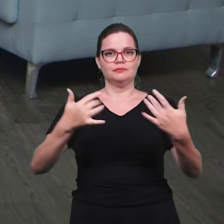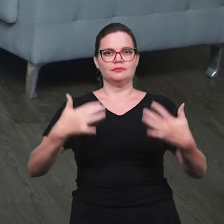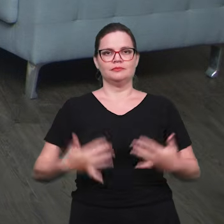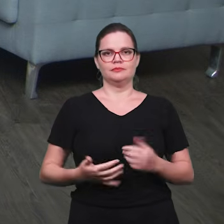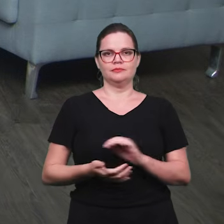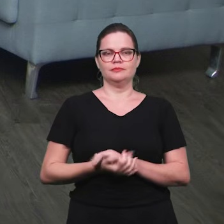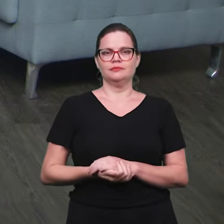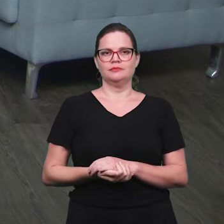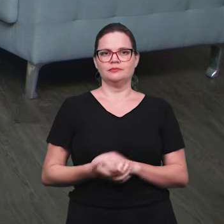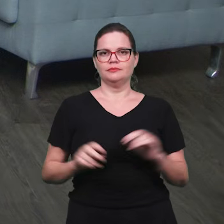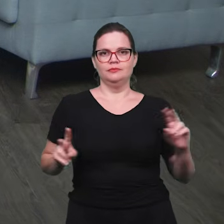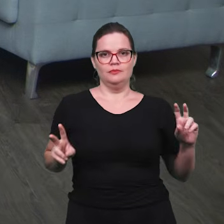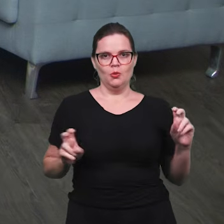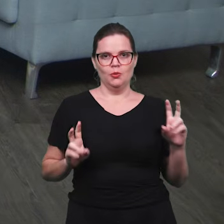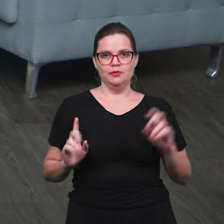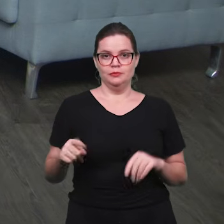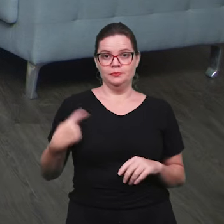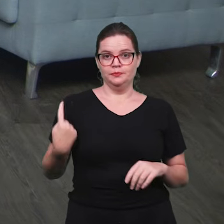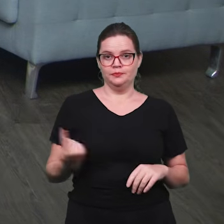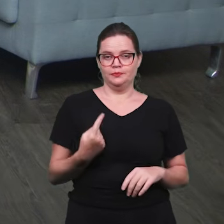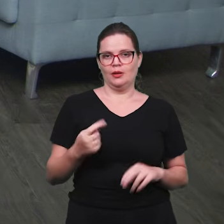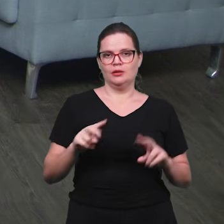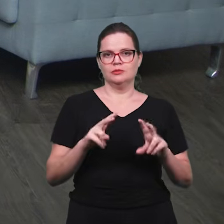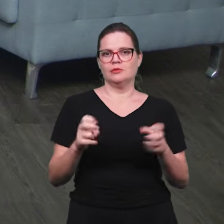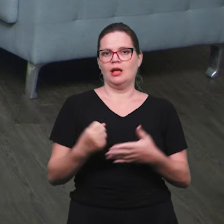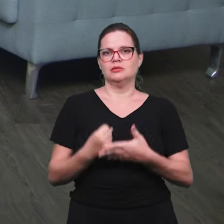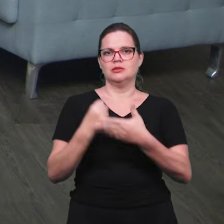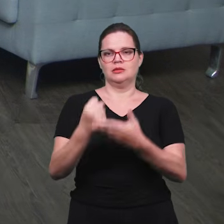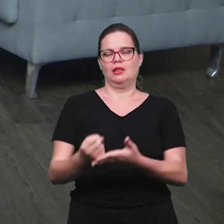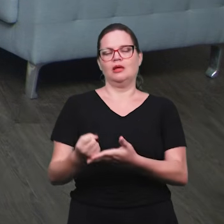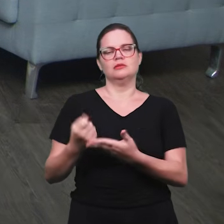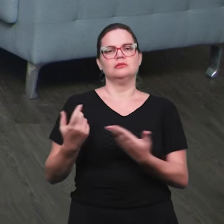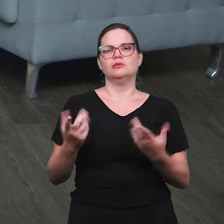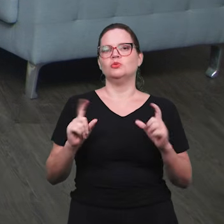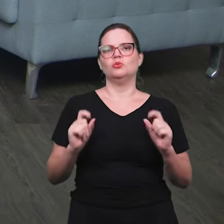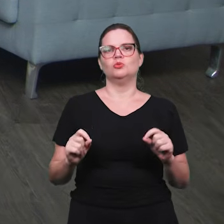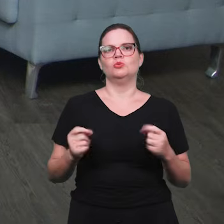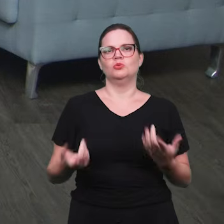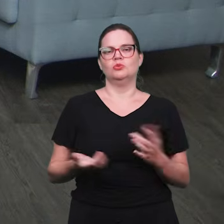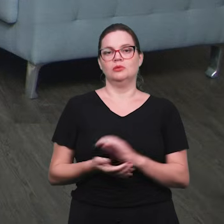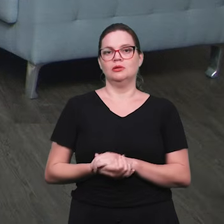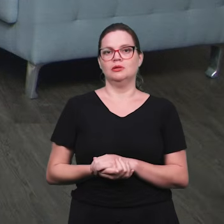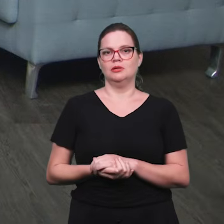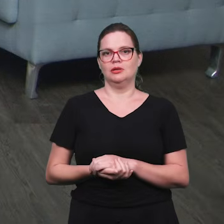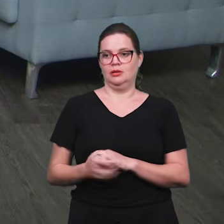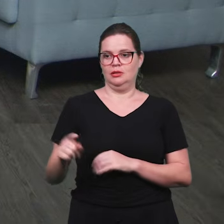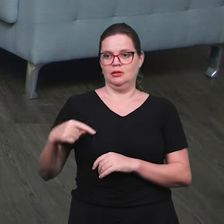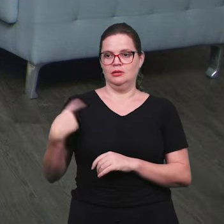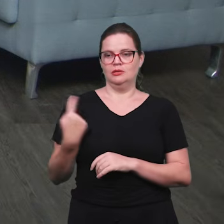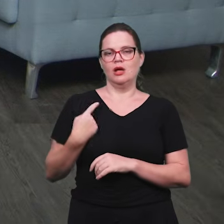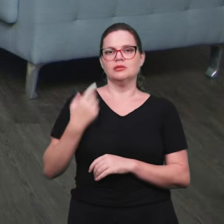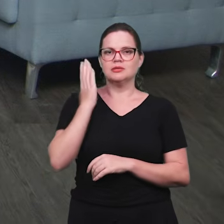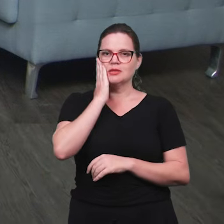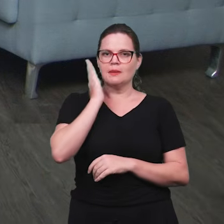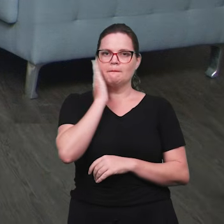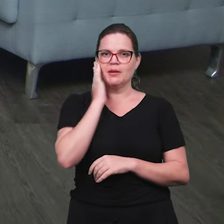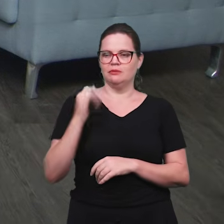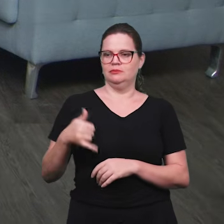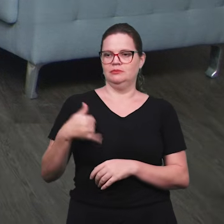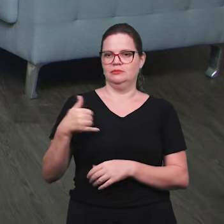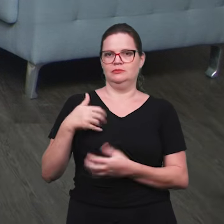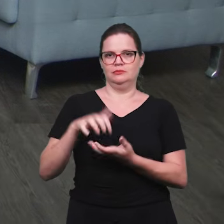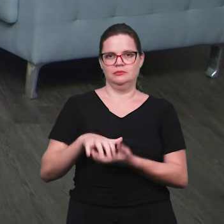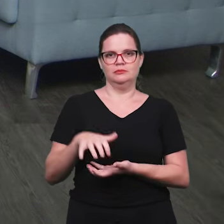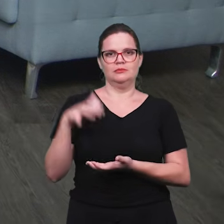falar, dentro deste assunto nosso aqui hoje, que é a assistência, o que não falta na vida de um idoso que